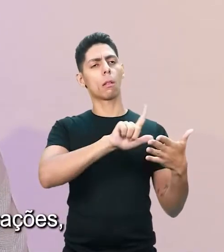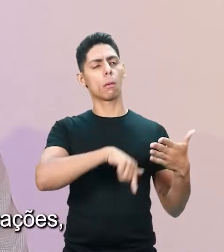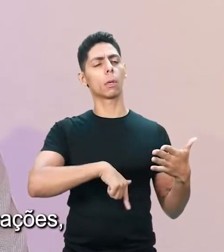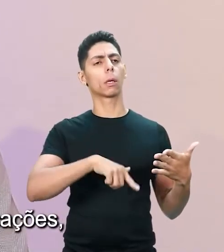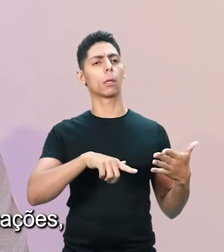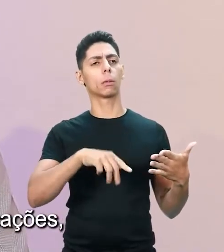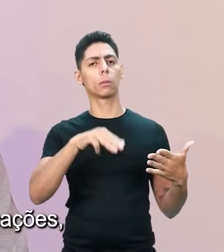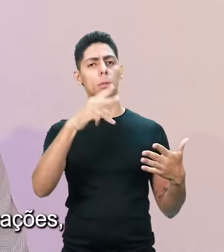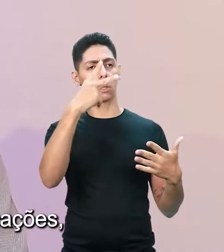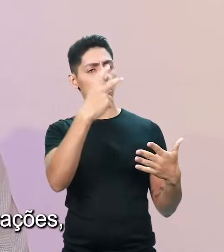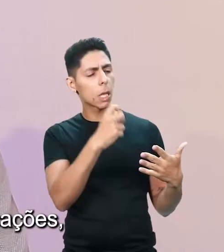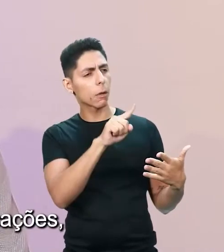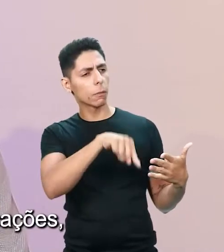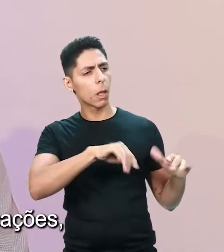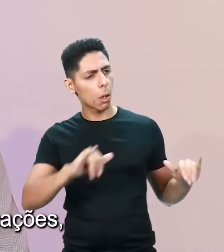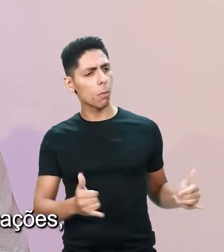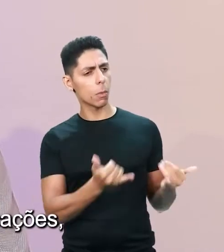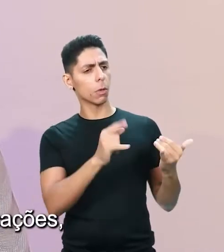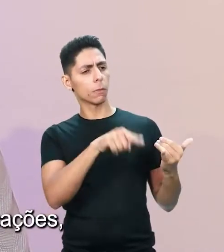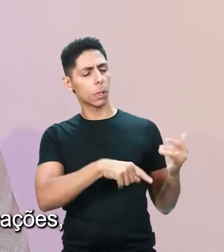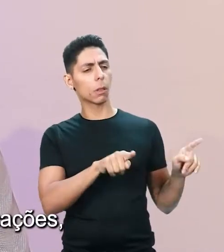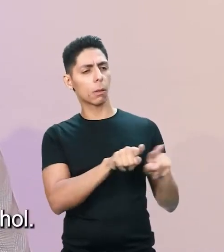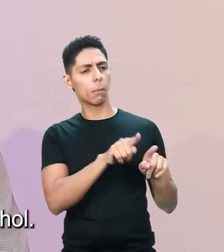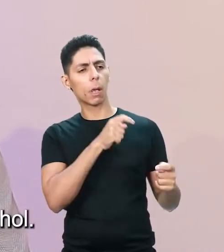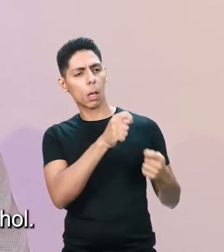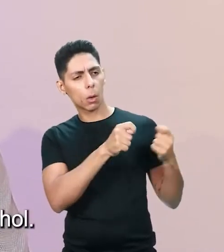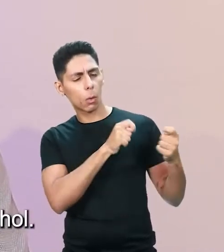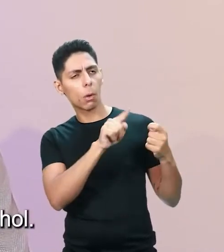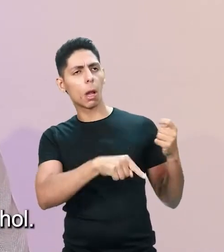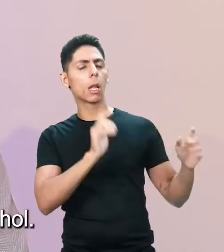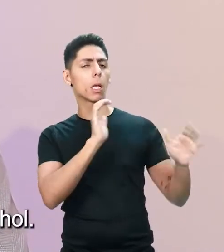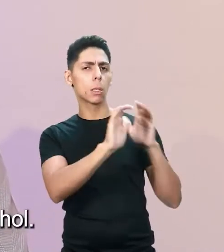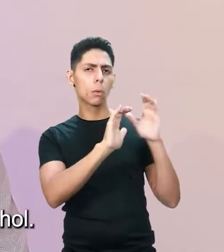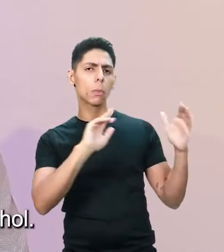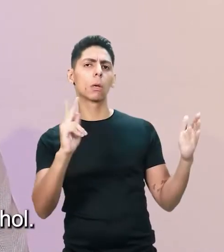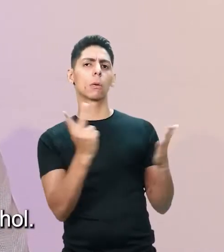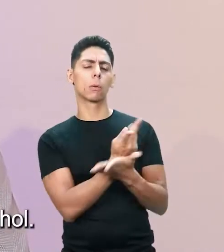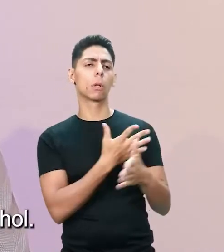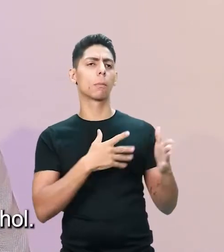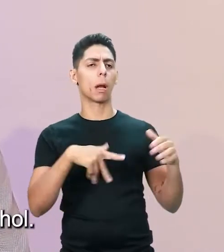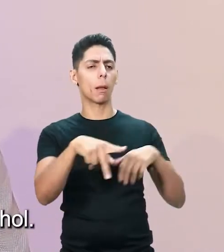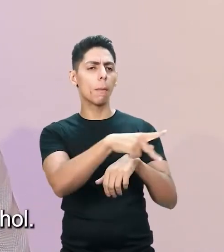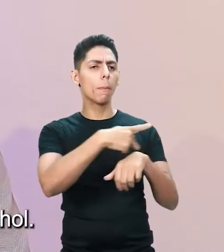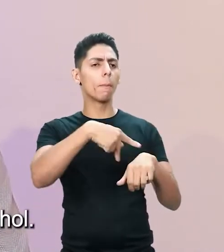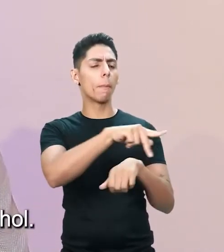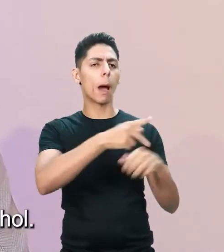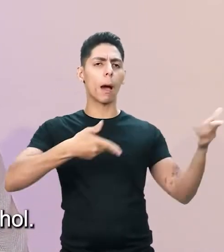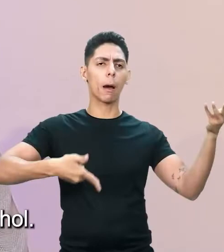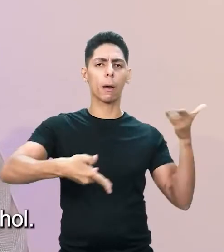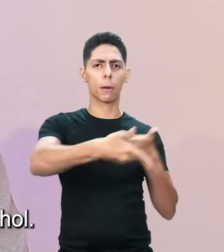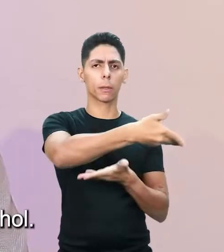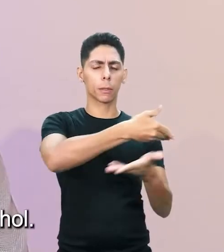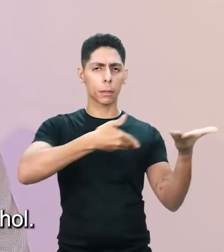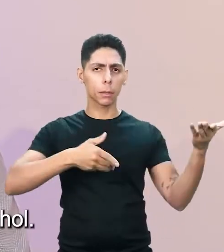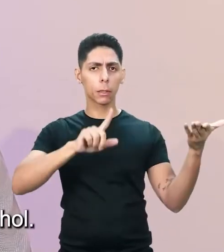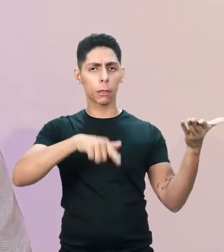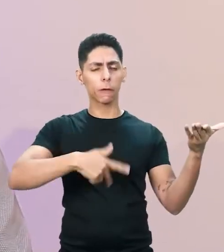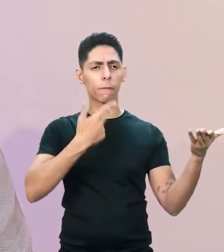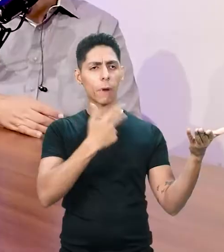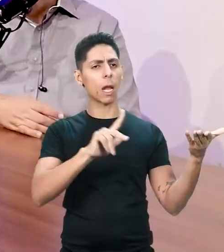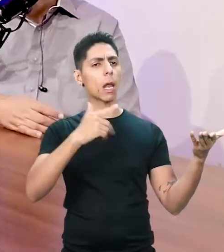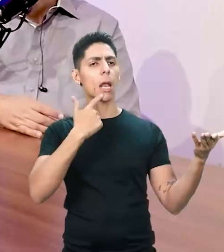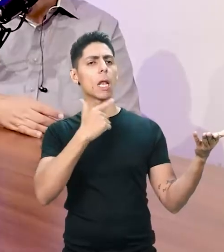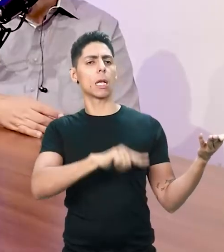surgiu essa oportunidade. O senhor também anda cuidando das comunicações para países que falam naturalmente